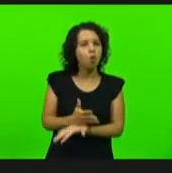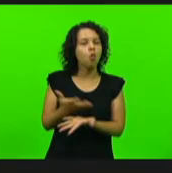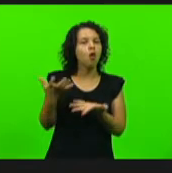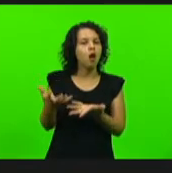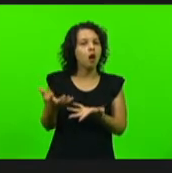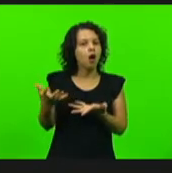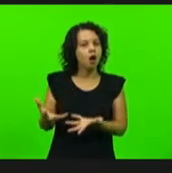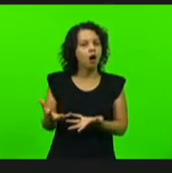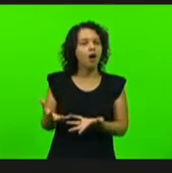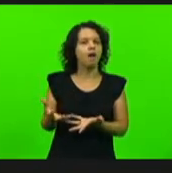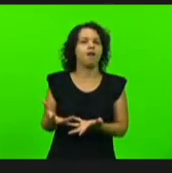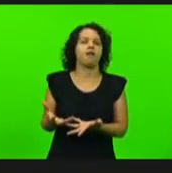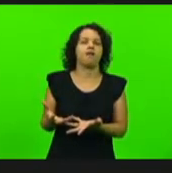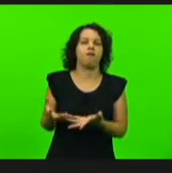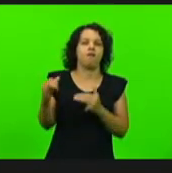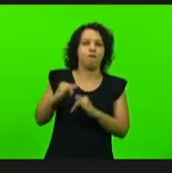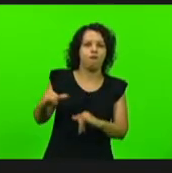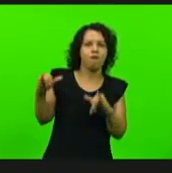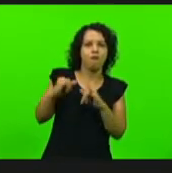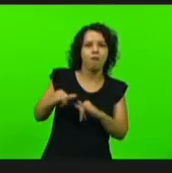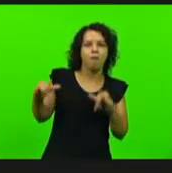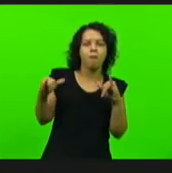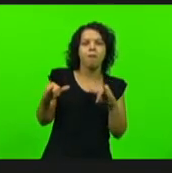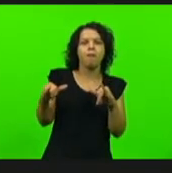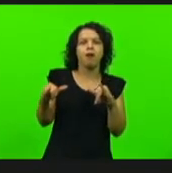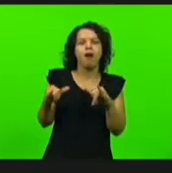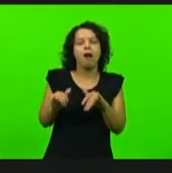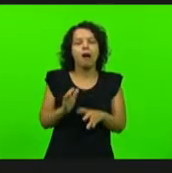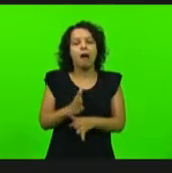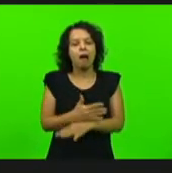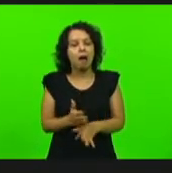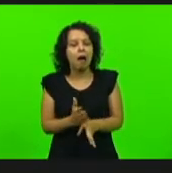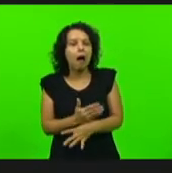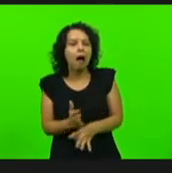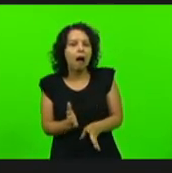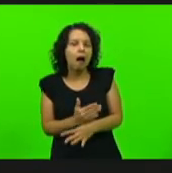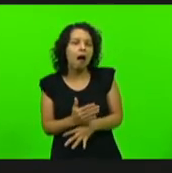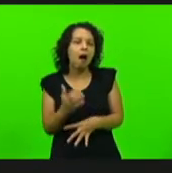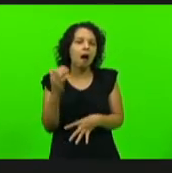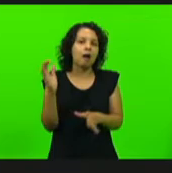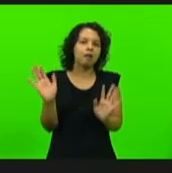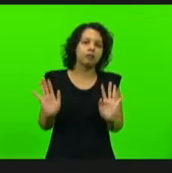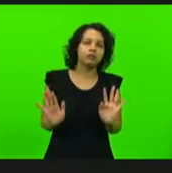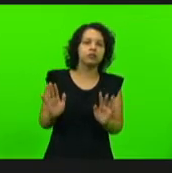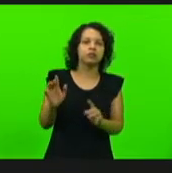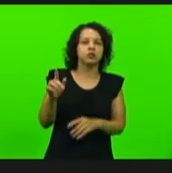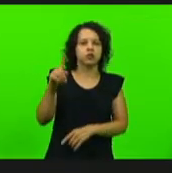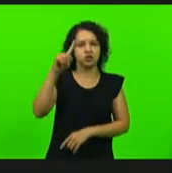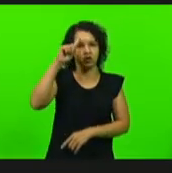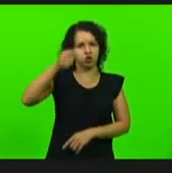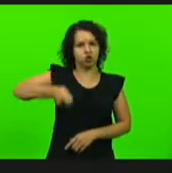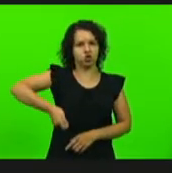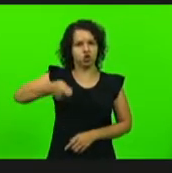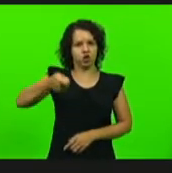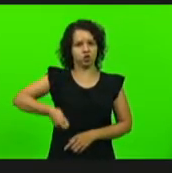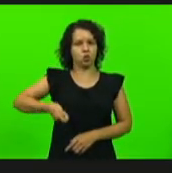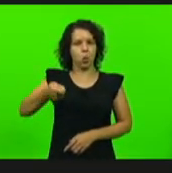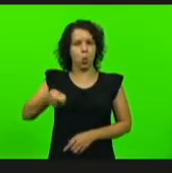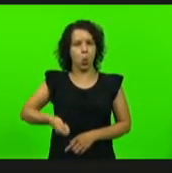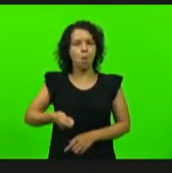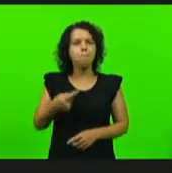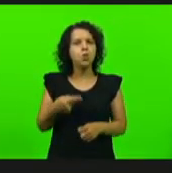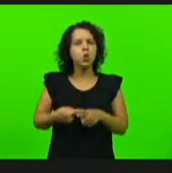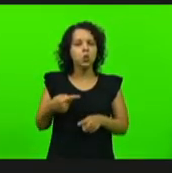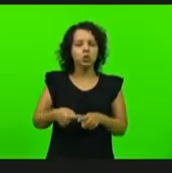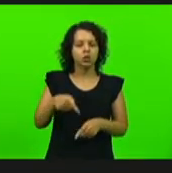que vulgarmente é conhecido como passar pano. Passam pano para ditador. Eu não sei por que no Brasil nós